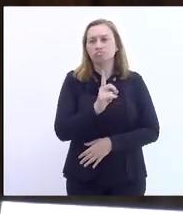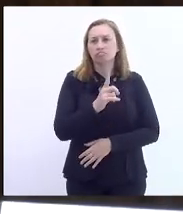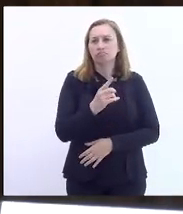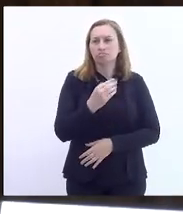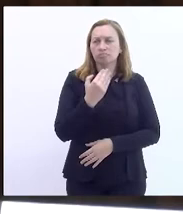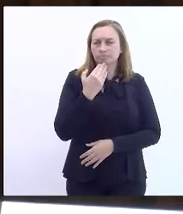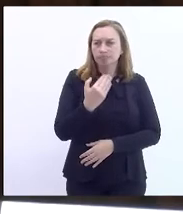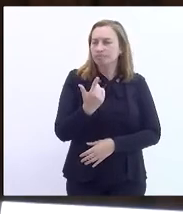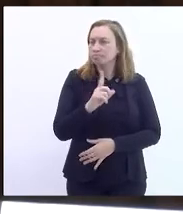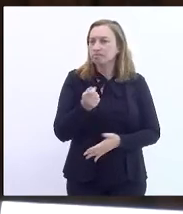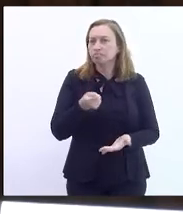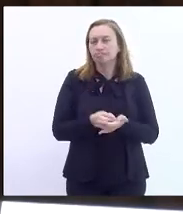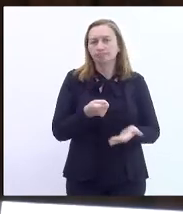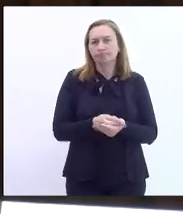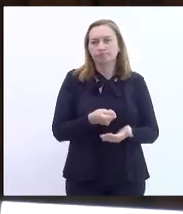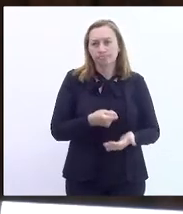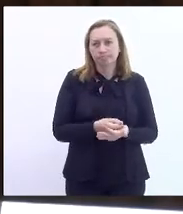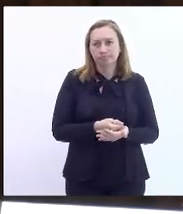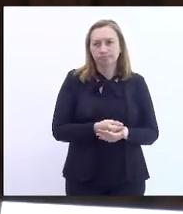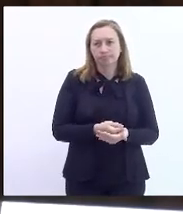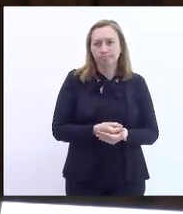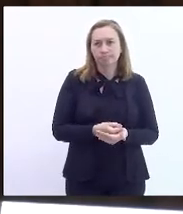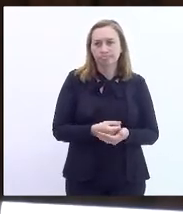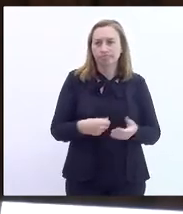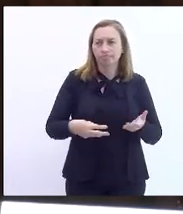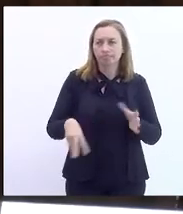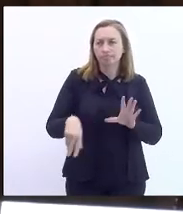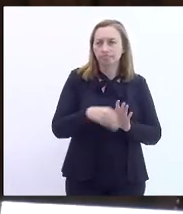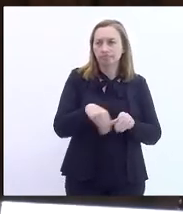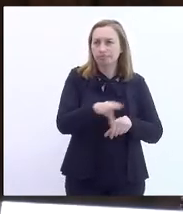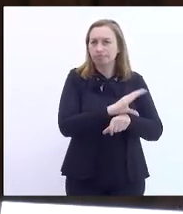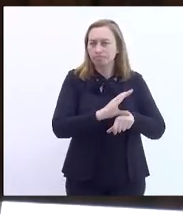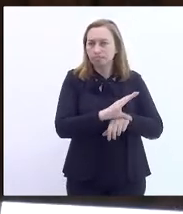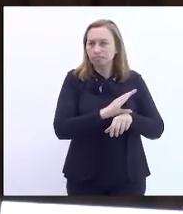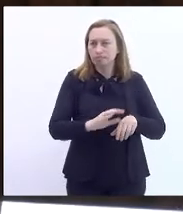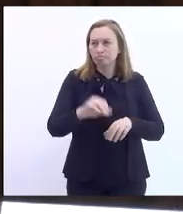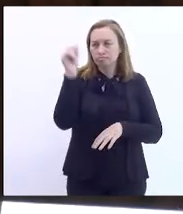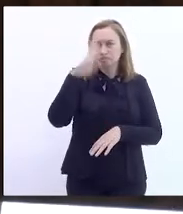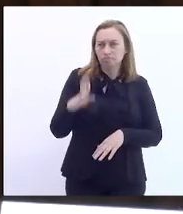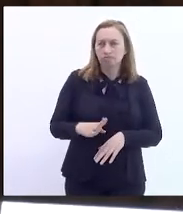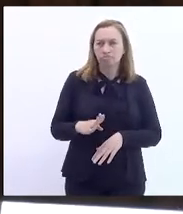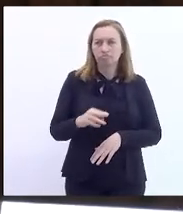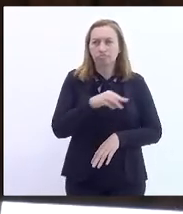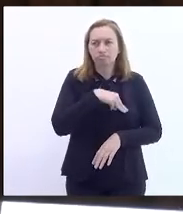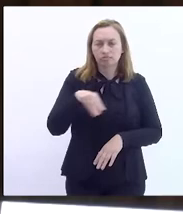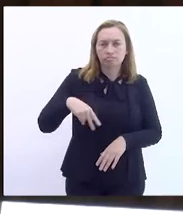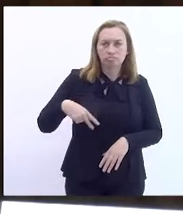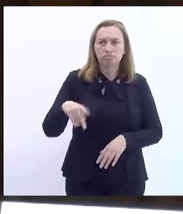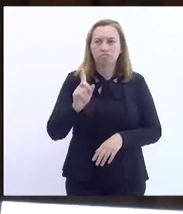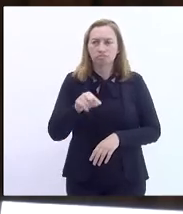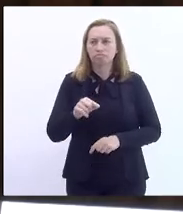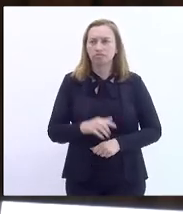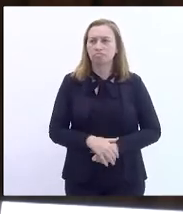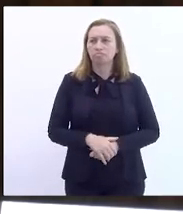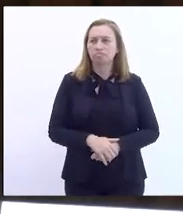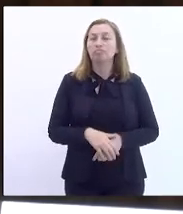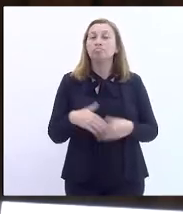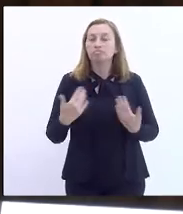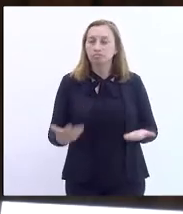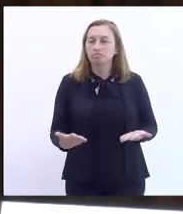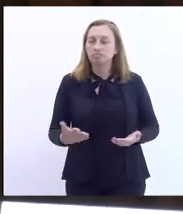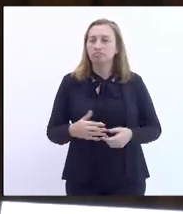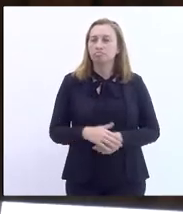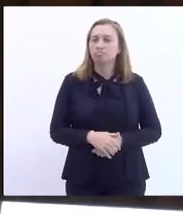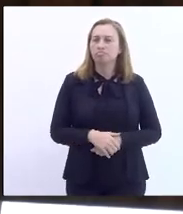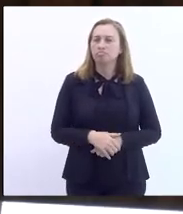favor é obrigação colocada na Constituição Brasileira a obrigação do Ministério Público é essa então